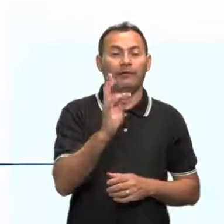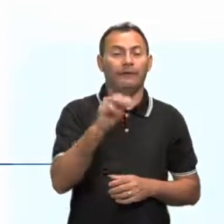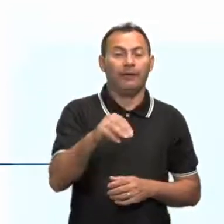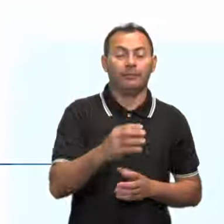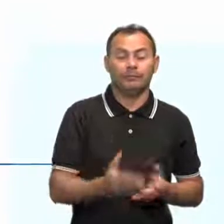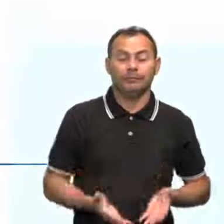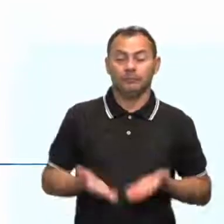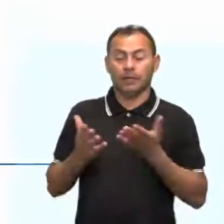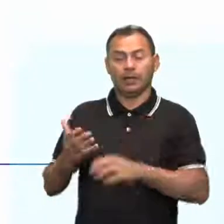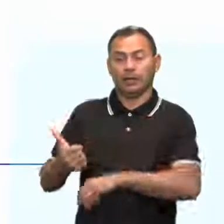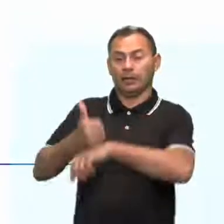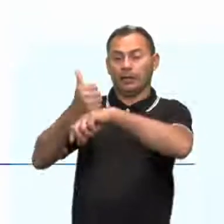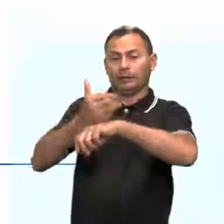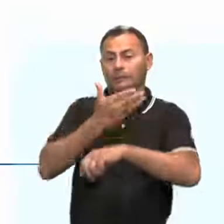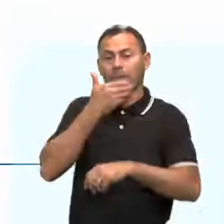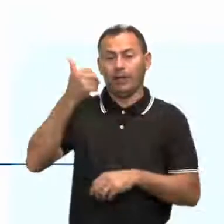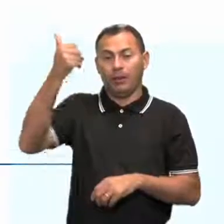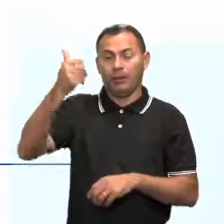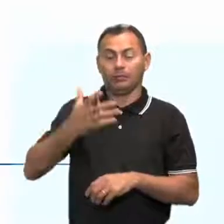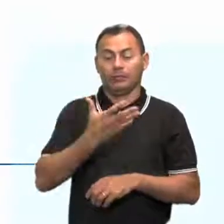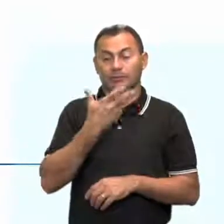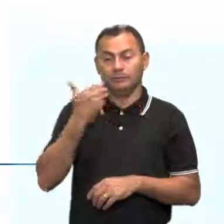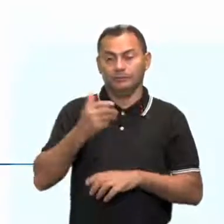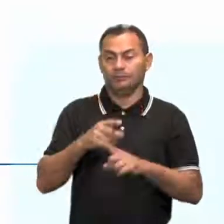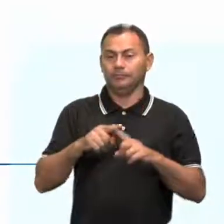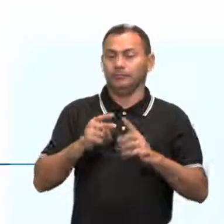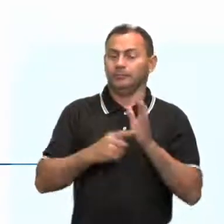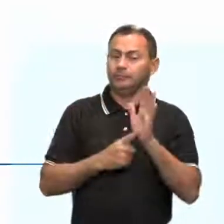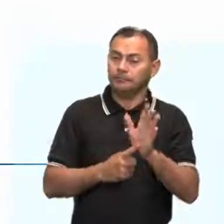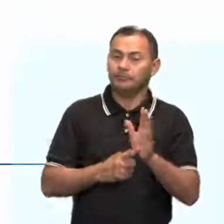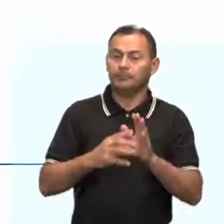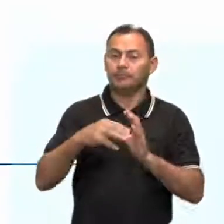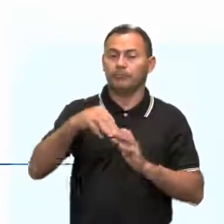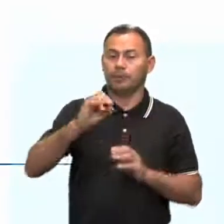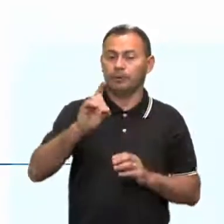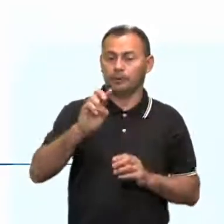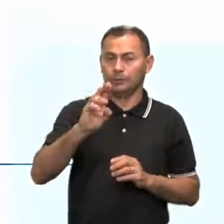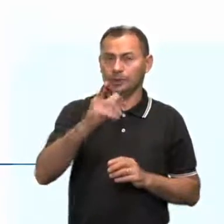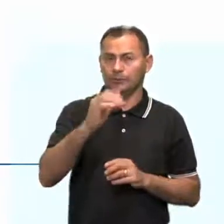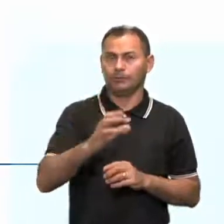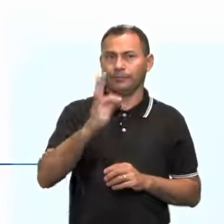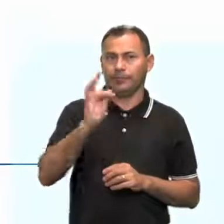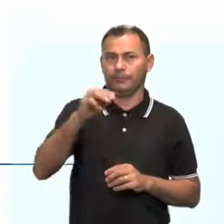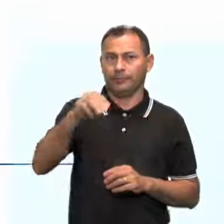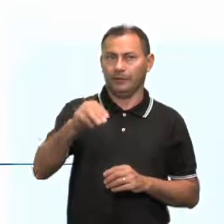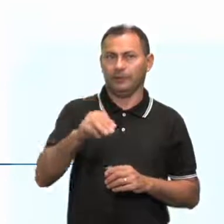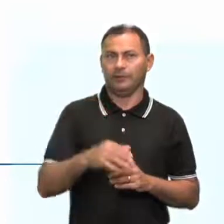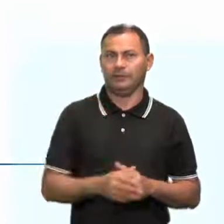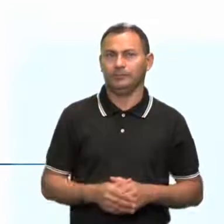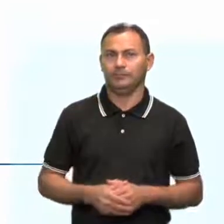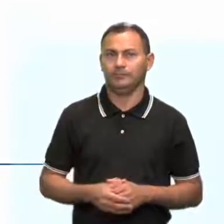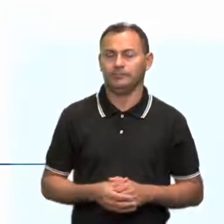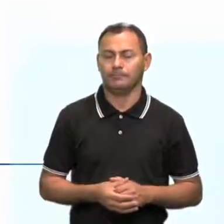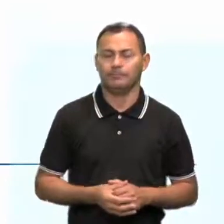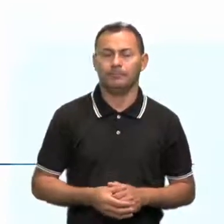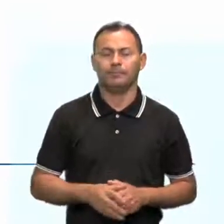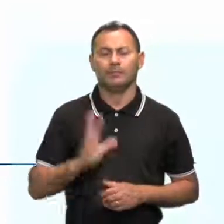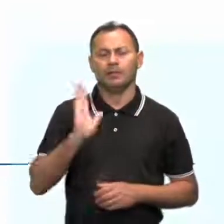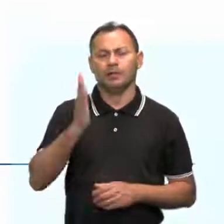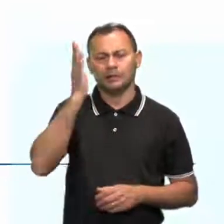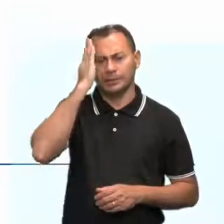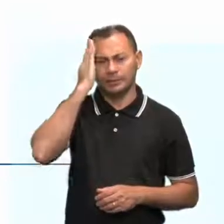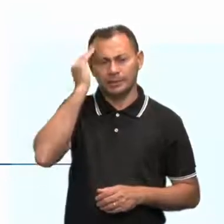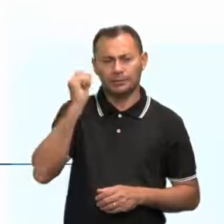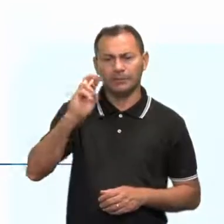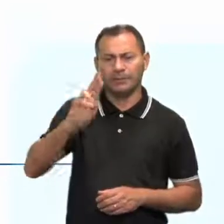uma qualidade muito maior para o sinal dele. Então, é mais indicada a modulação FM. Então, ele já sabe que vai ter